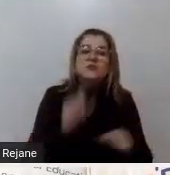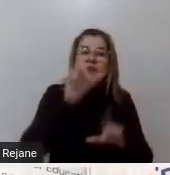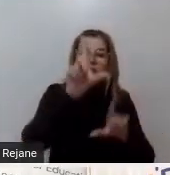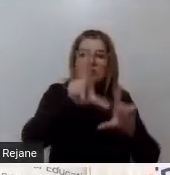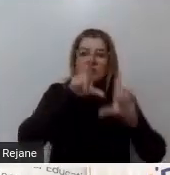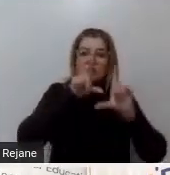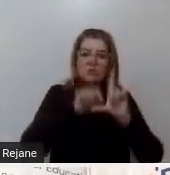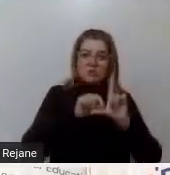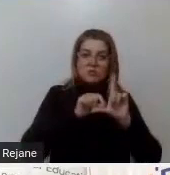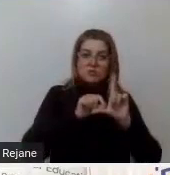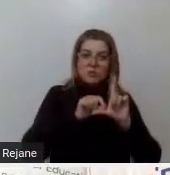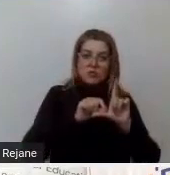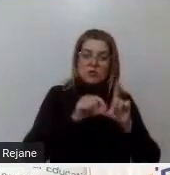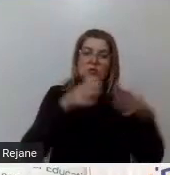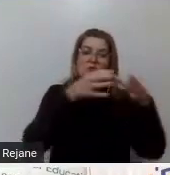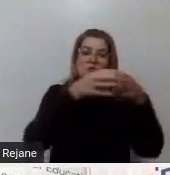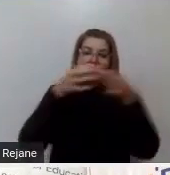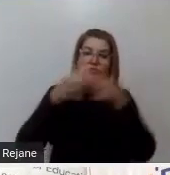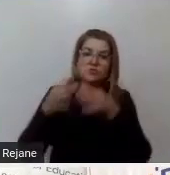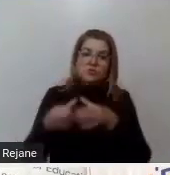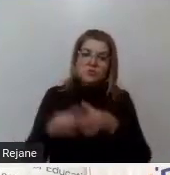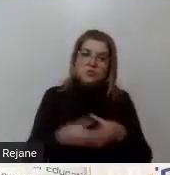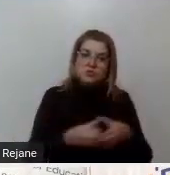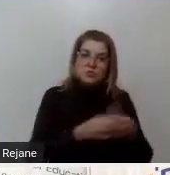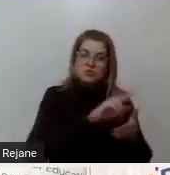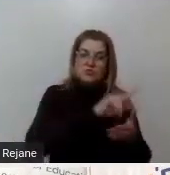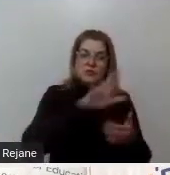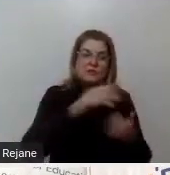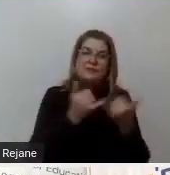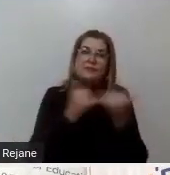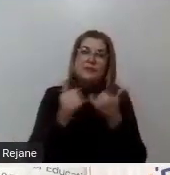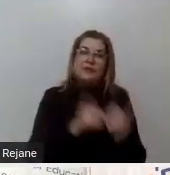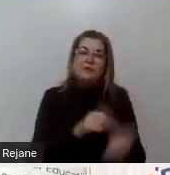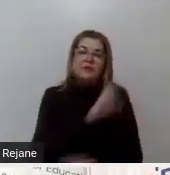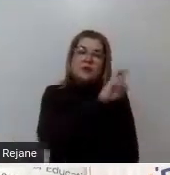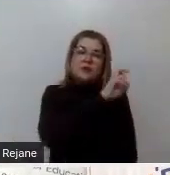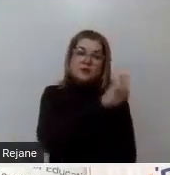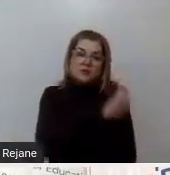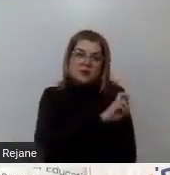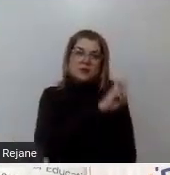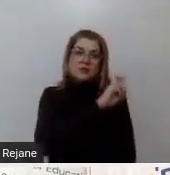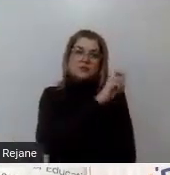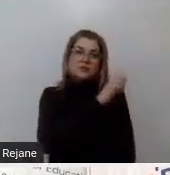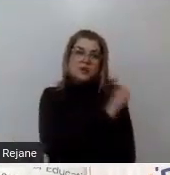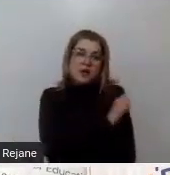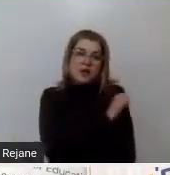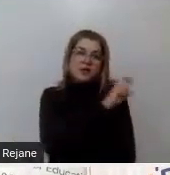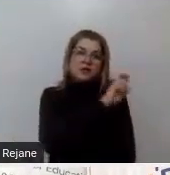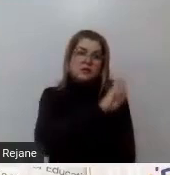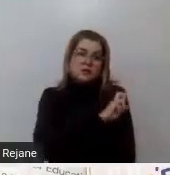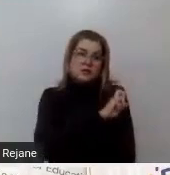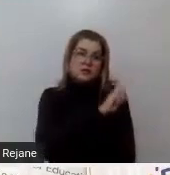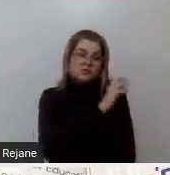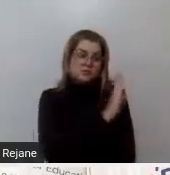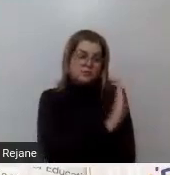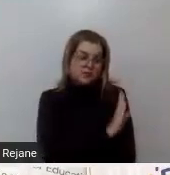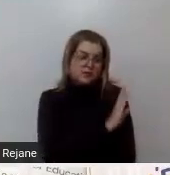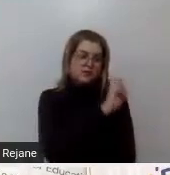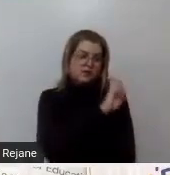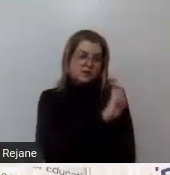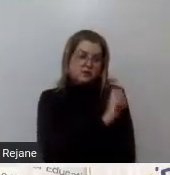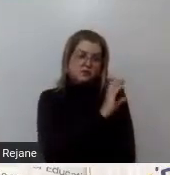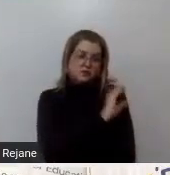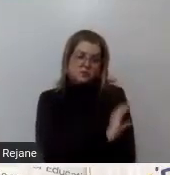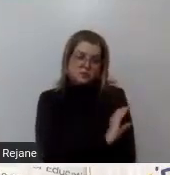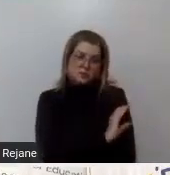selecionar mais de uma turma. Imaginem que eu dou aula no 5º ano A, no 5º ano B e no 5º ano C, tá?